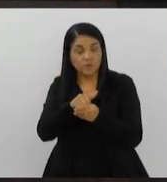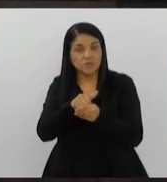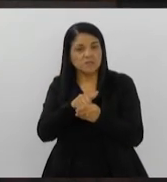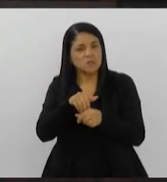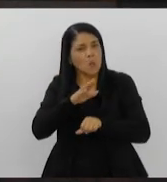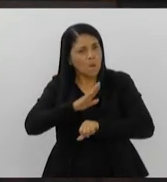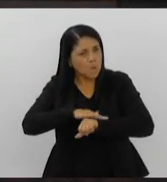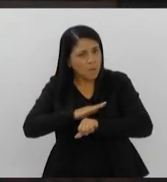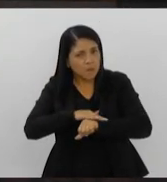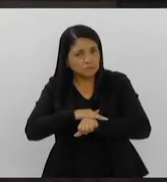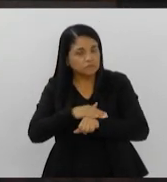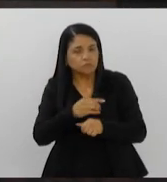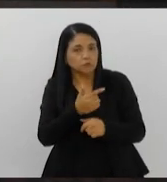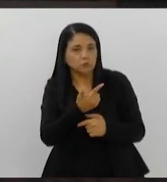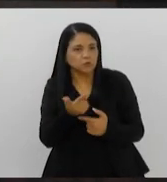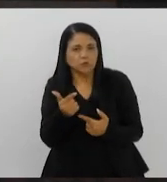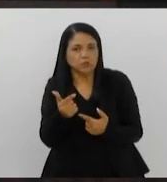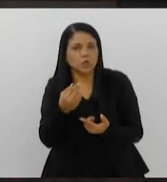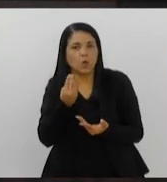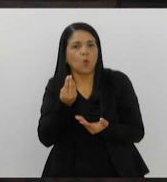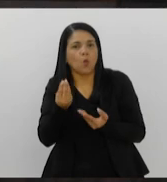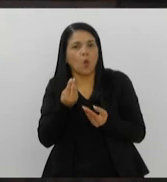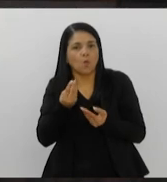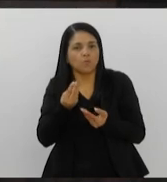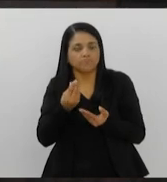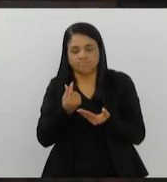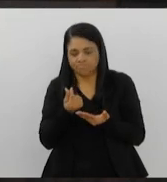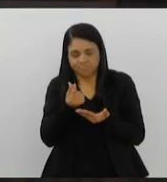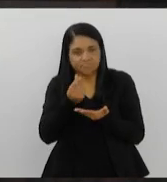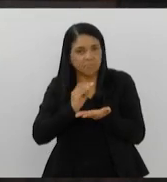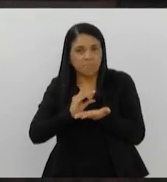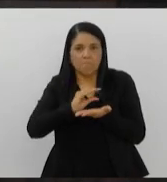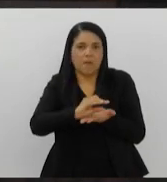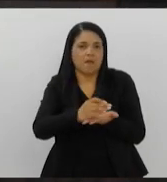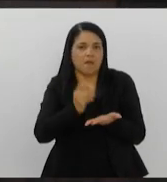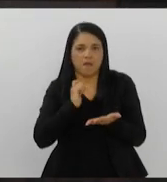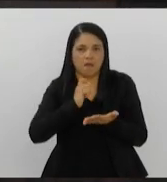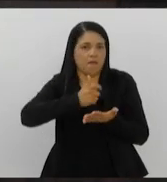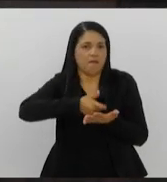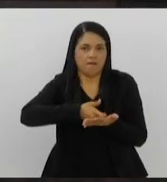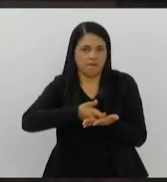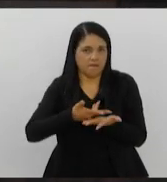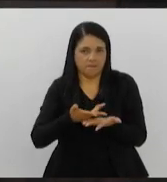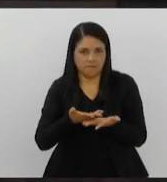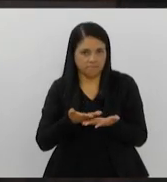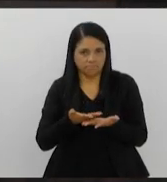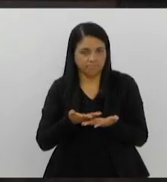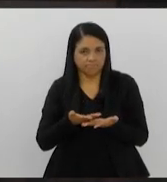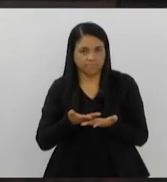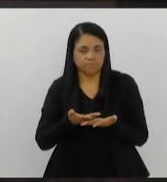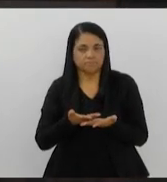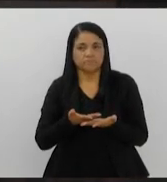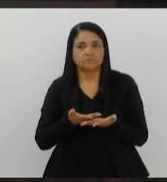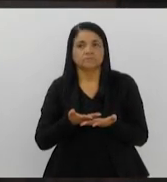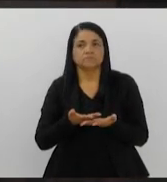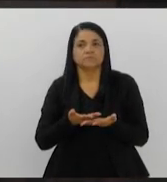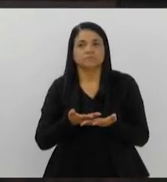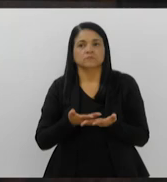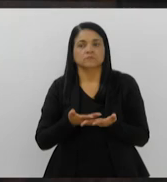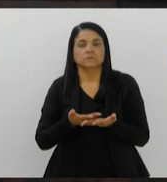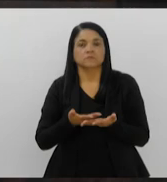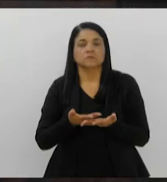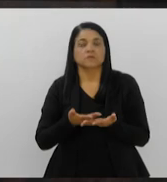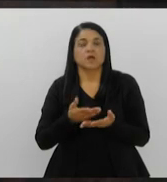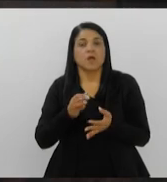tinha muita condição condição financeira até de eh justamente com